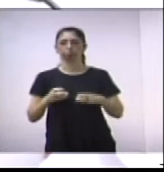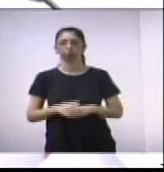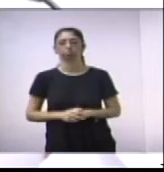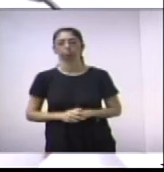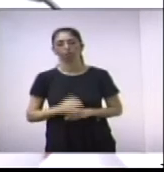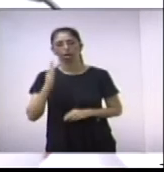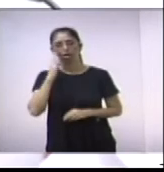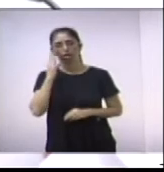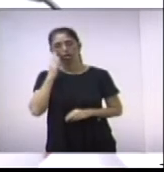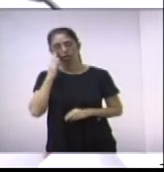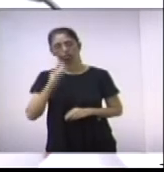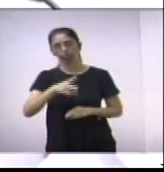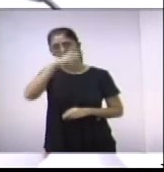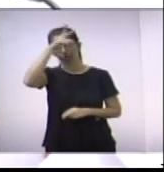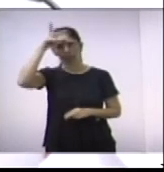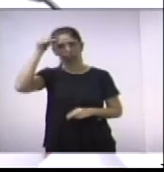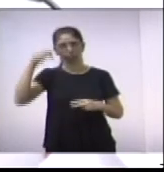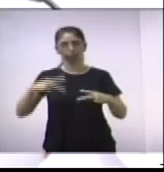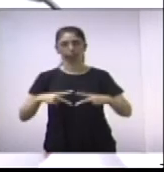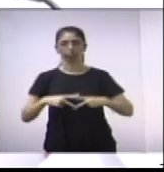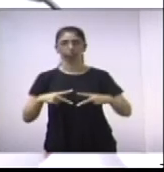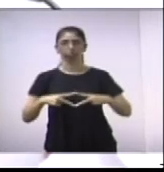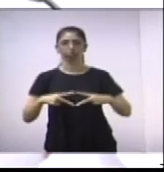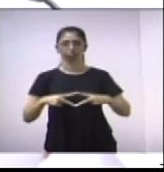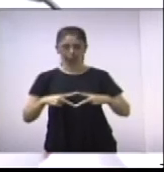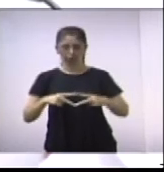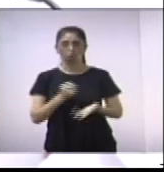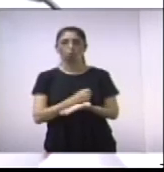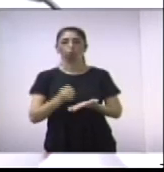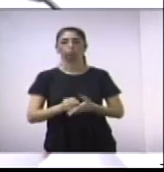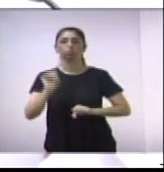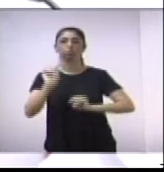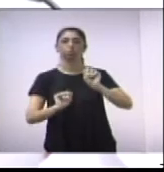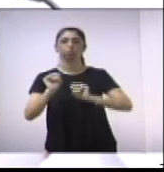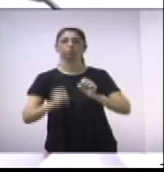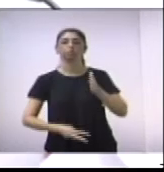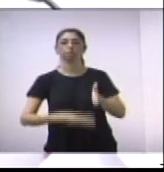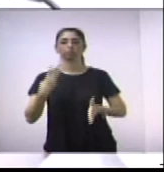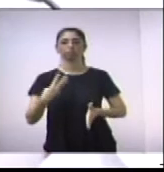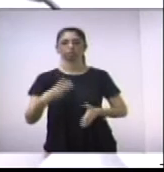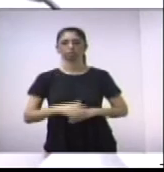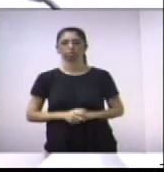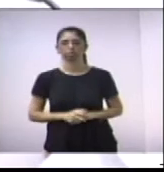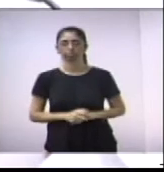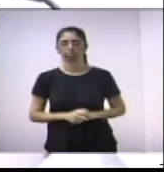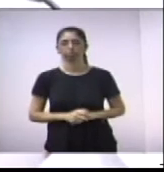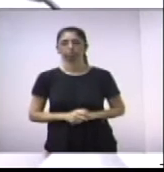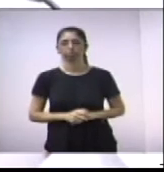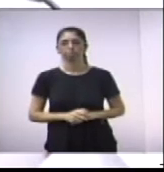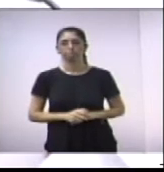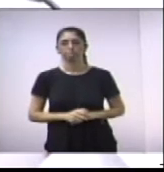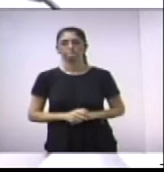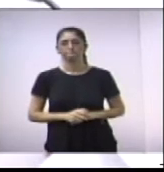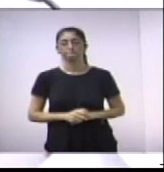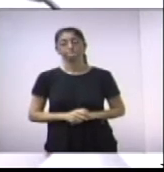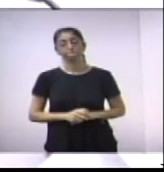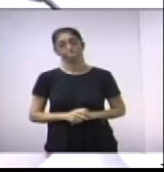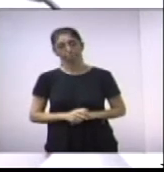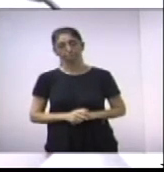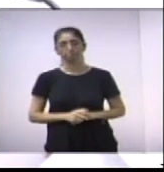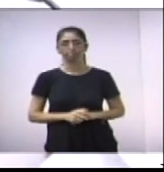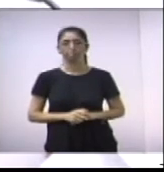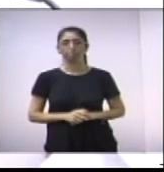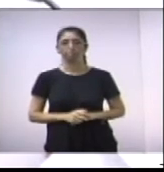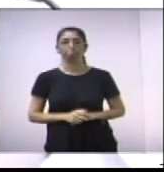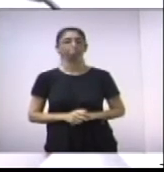a Prefeitura de Paulínia objetivou a terceirização dos desfiles e, por consequência, se isentar de